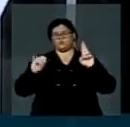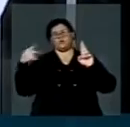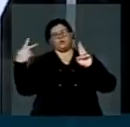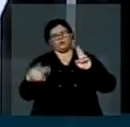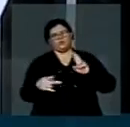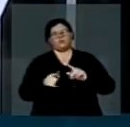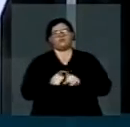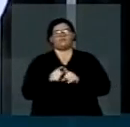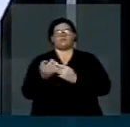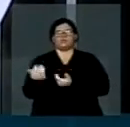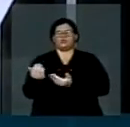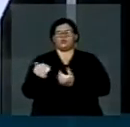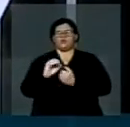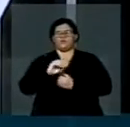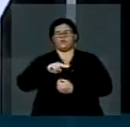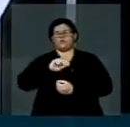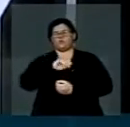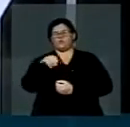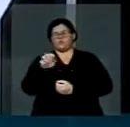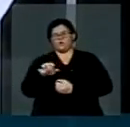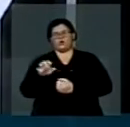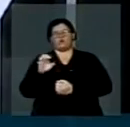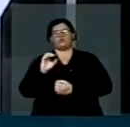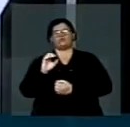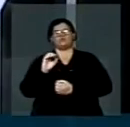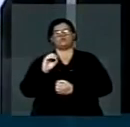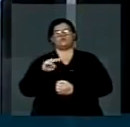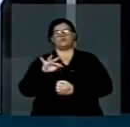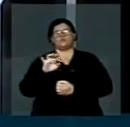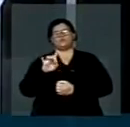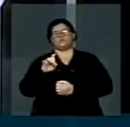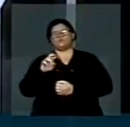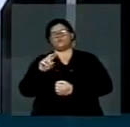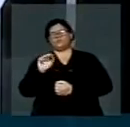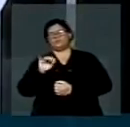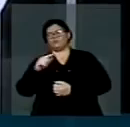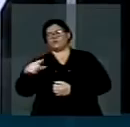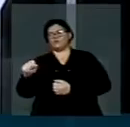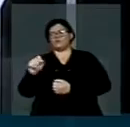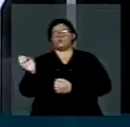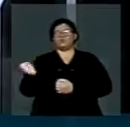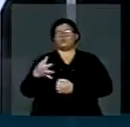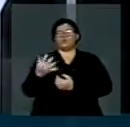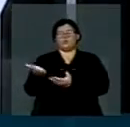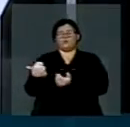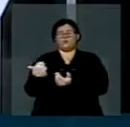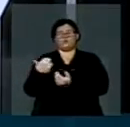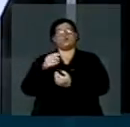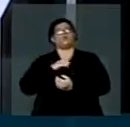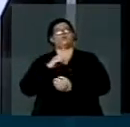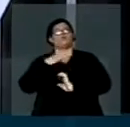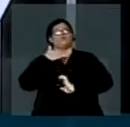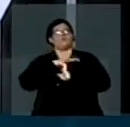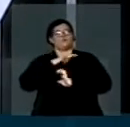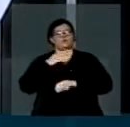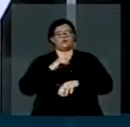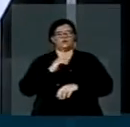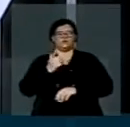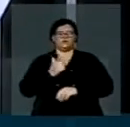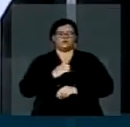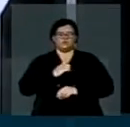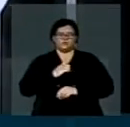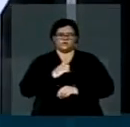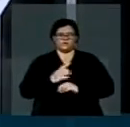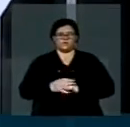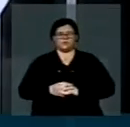Confederação dos Jovens Empresários, que tem tido um papel fundamental ao fomentar a inovação e o empreendedorismo entre a classe